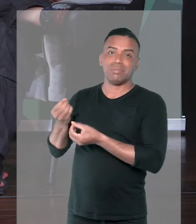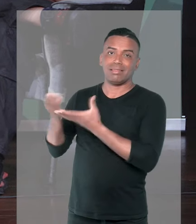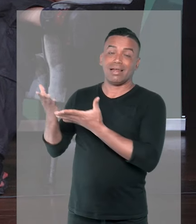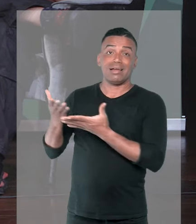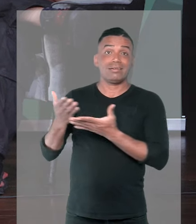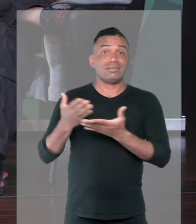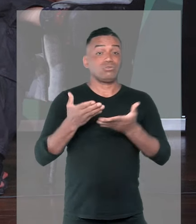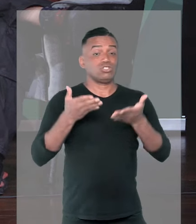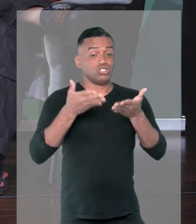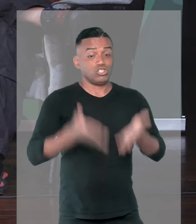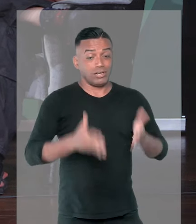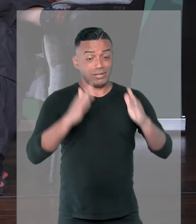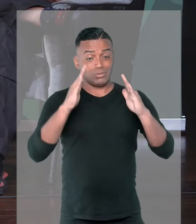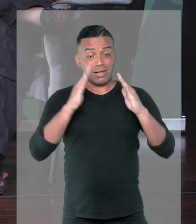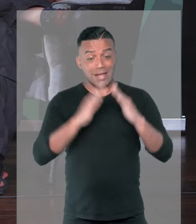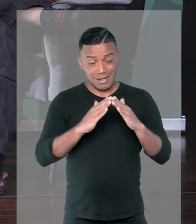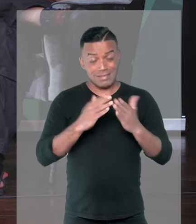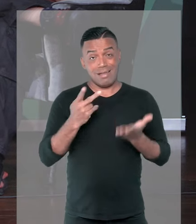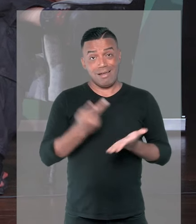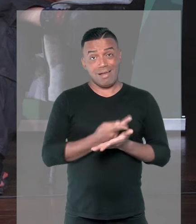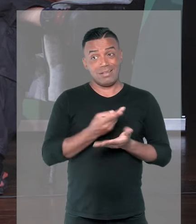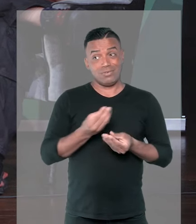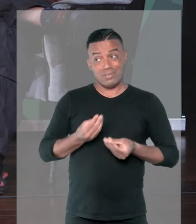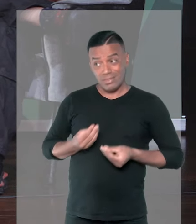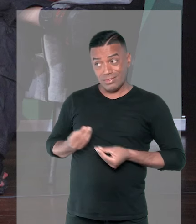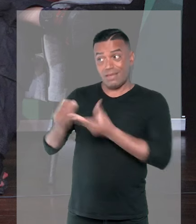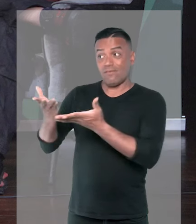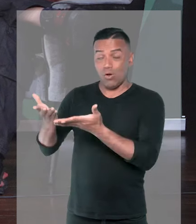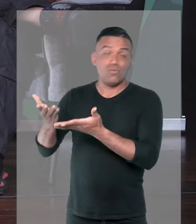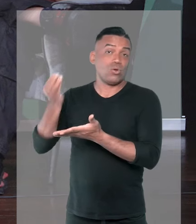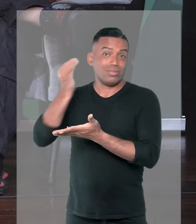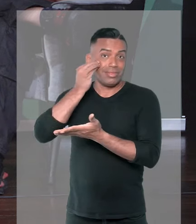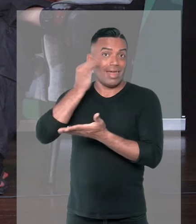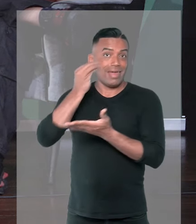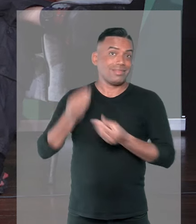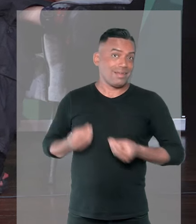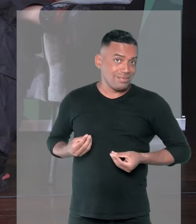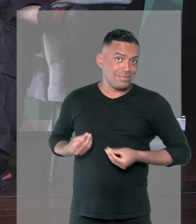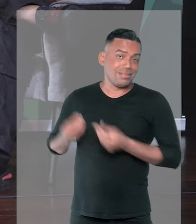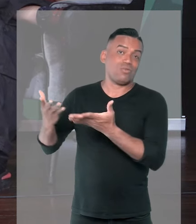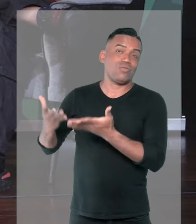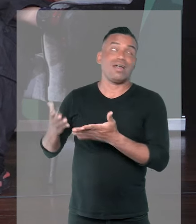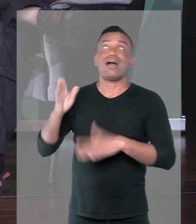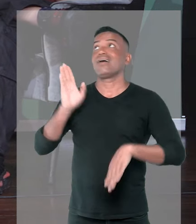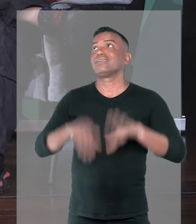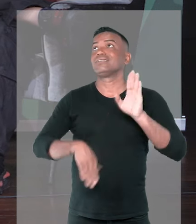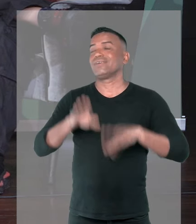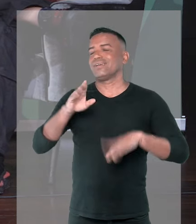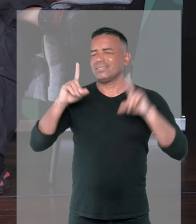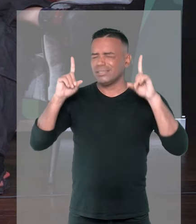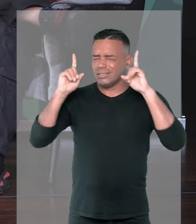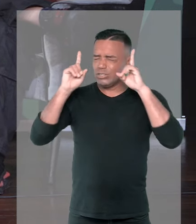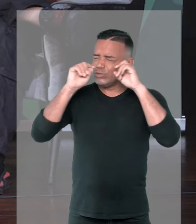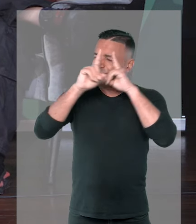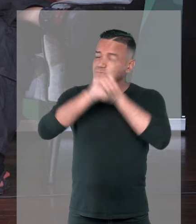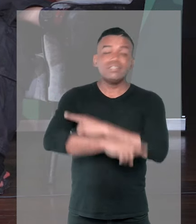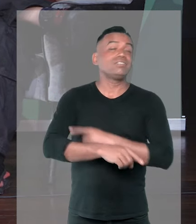errado na sua casa e você devolve ou tenta devolver às vezes é muito complicado tentar